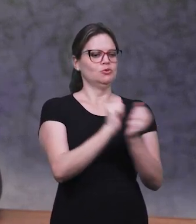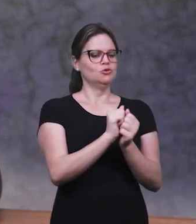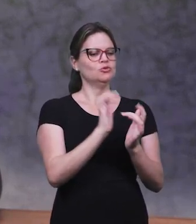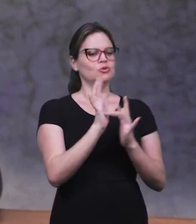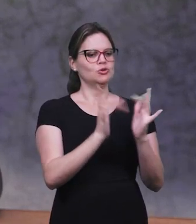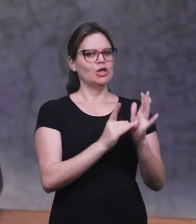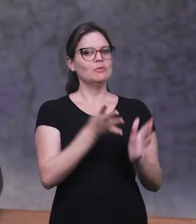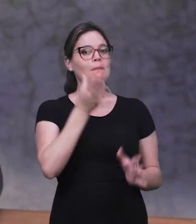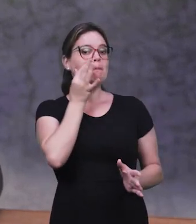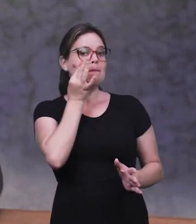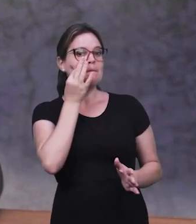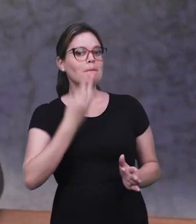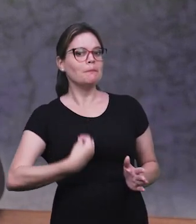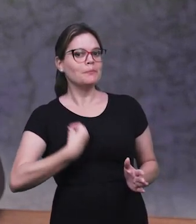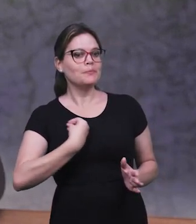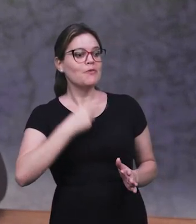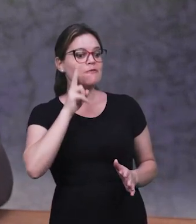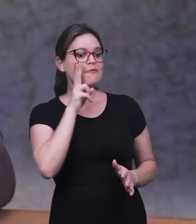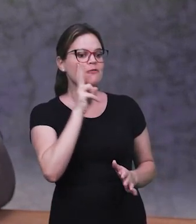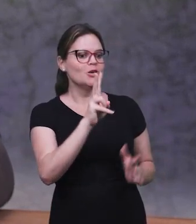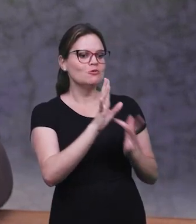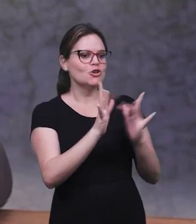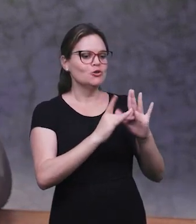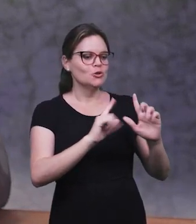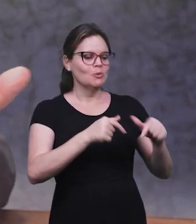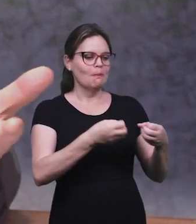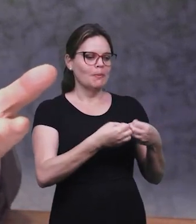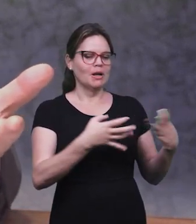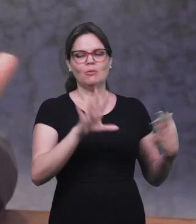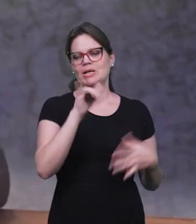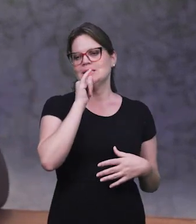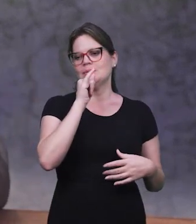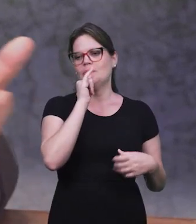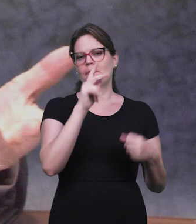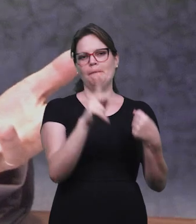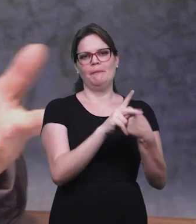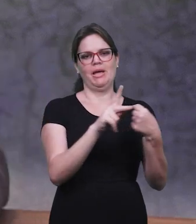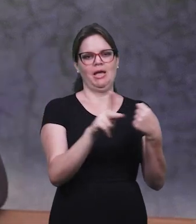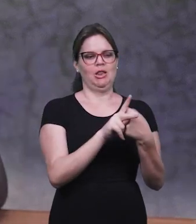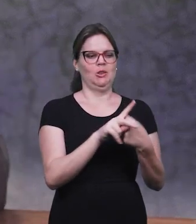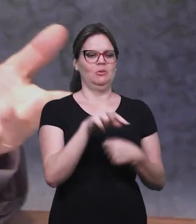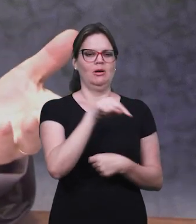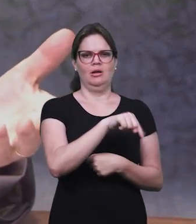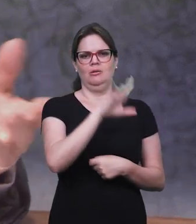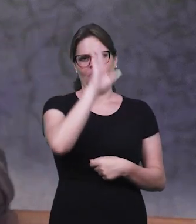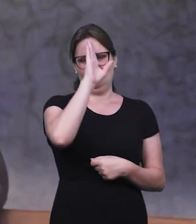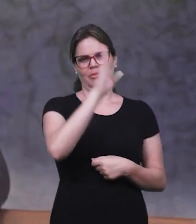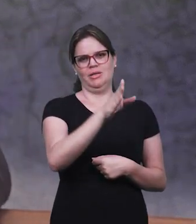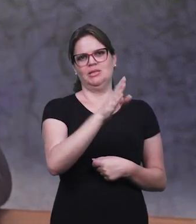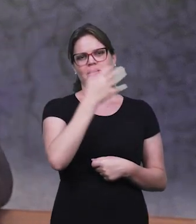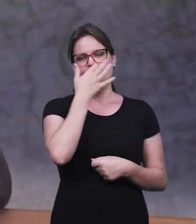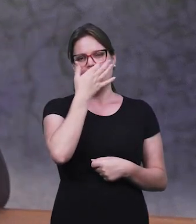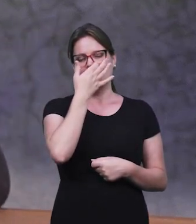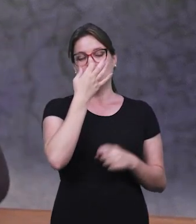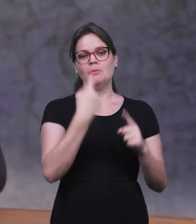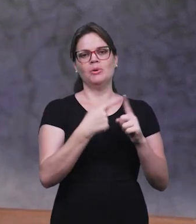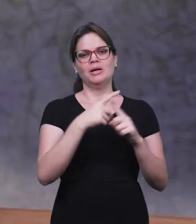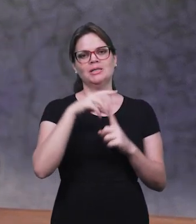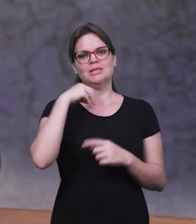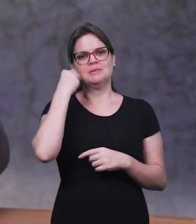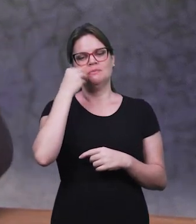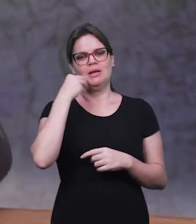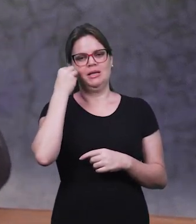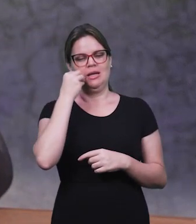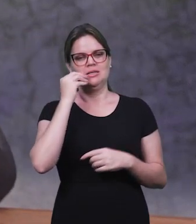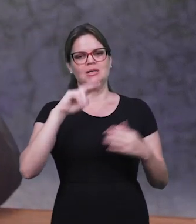naquela experiência de Cesareia de Filipos, quando foi perguntado quem diz os homens que eu sou, e